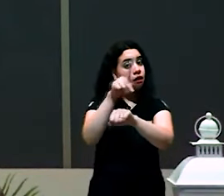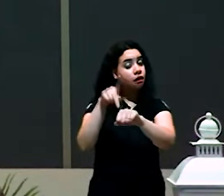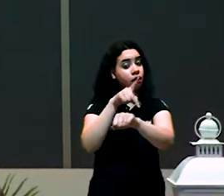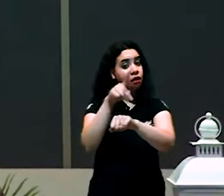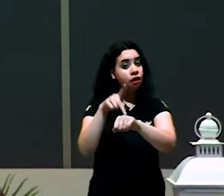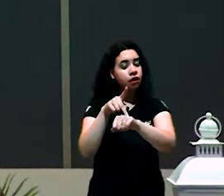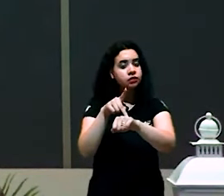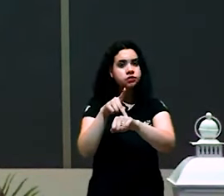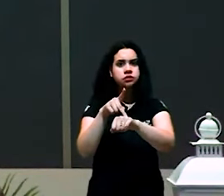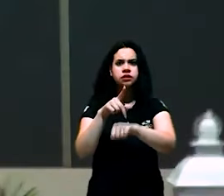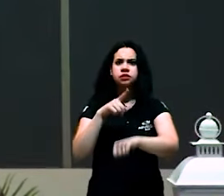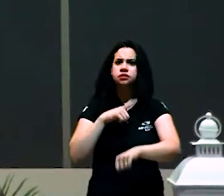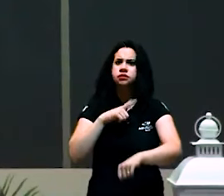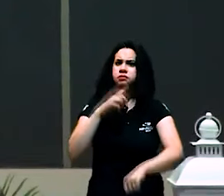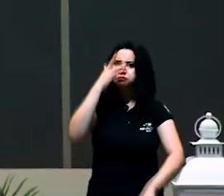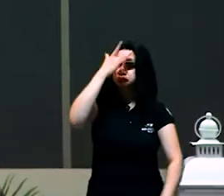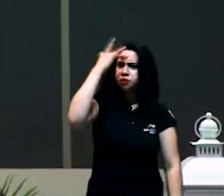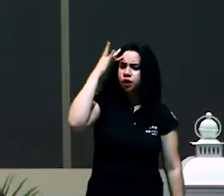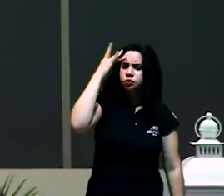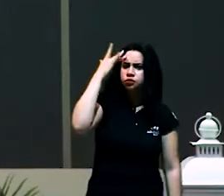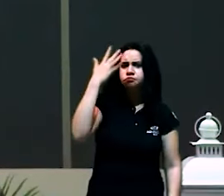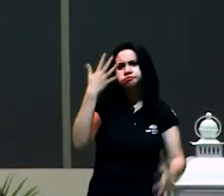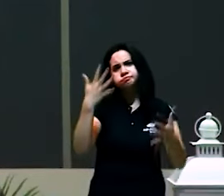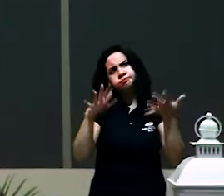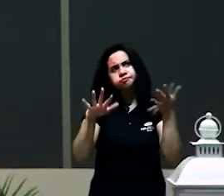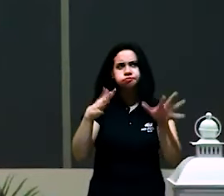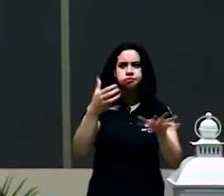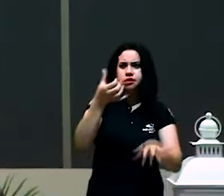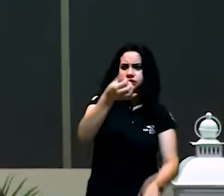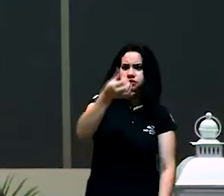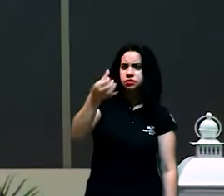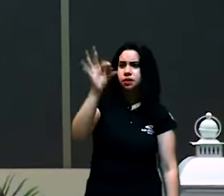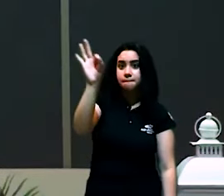76% de influência evangélica no seu país.